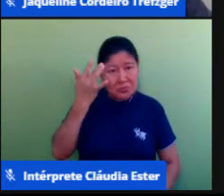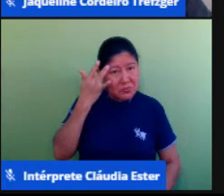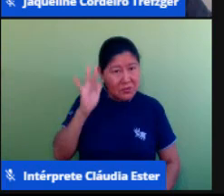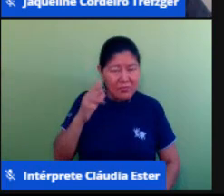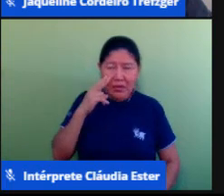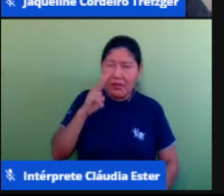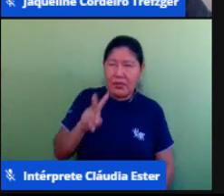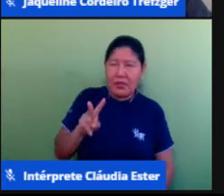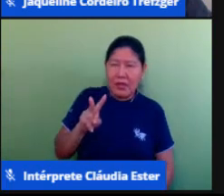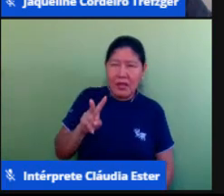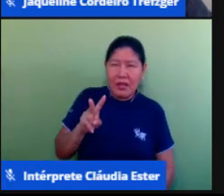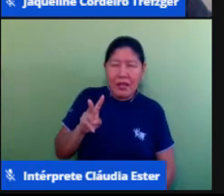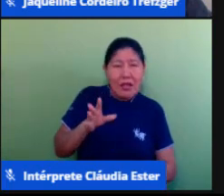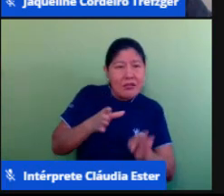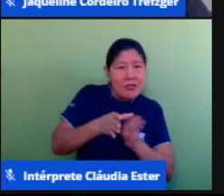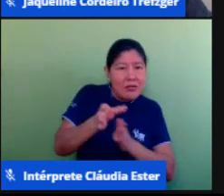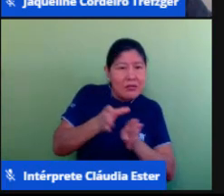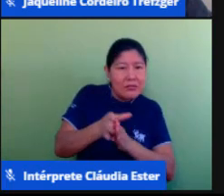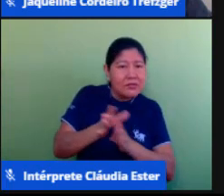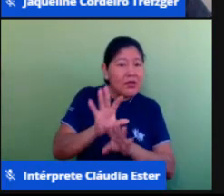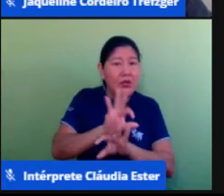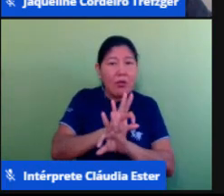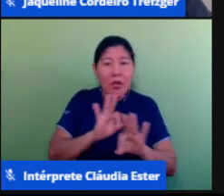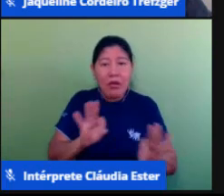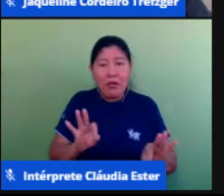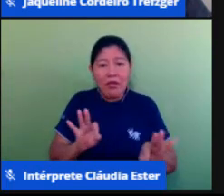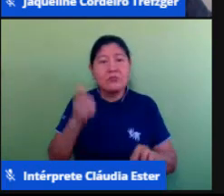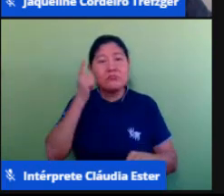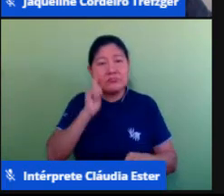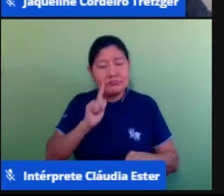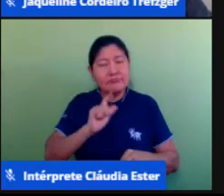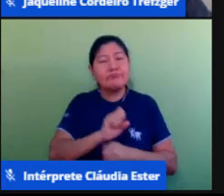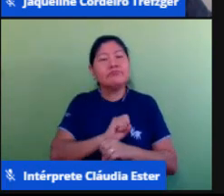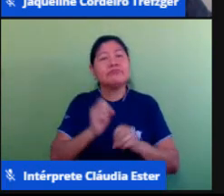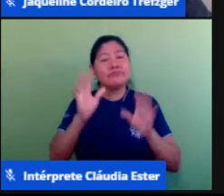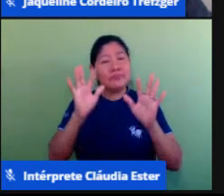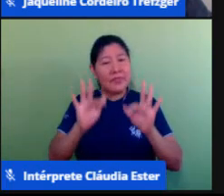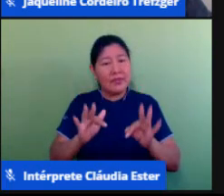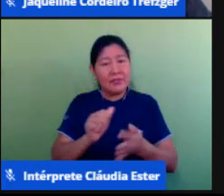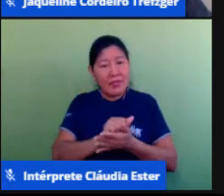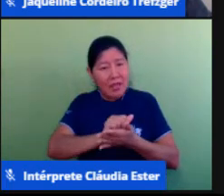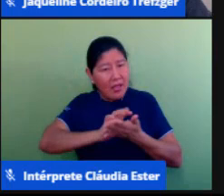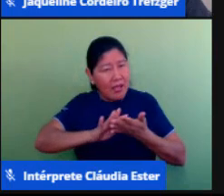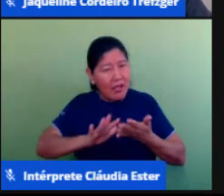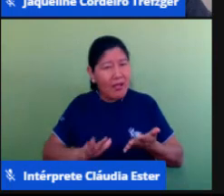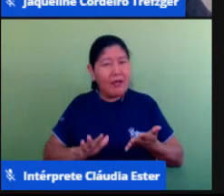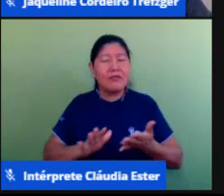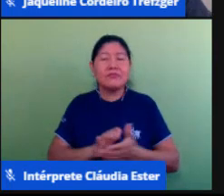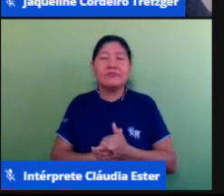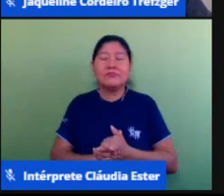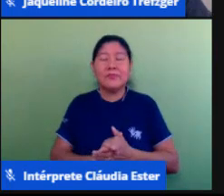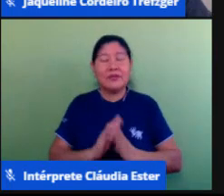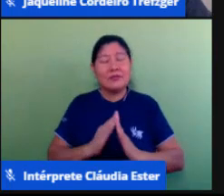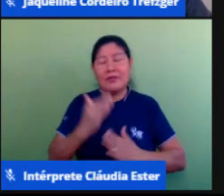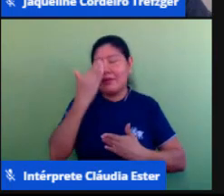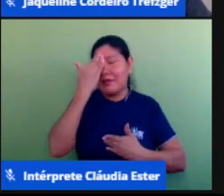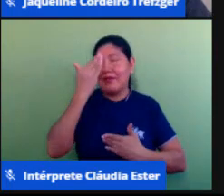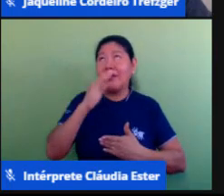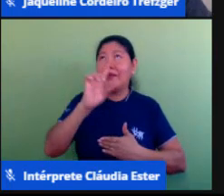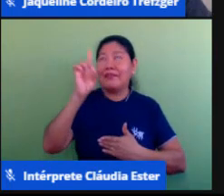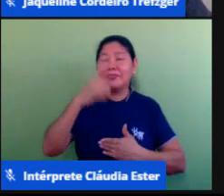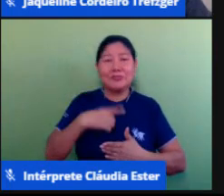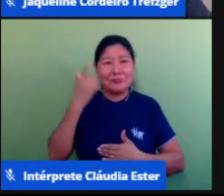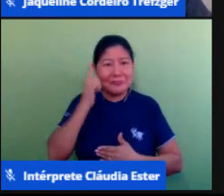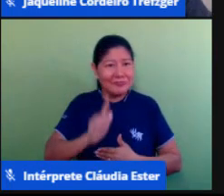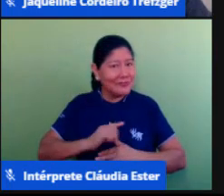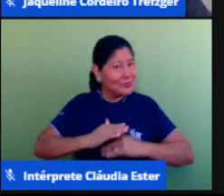fazer. E aí, graças a Deus, está dando tudo certo. Eu espero agora que realmente o quinto ano